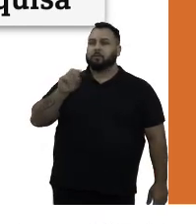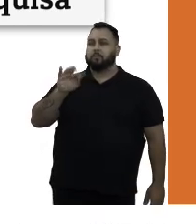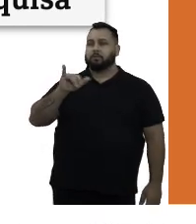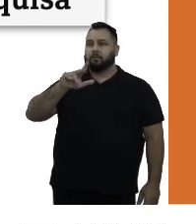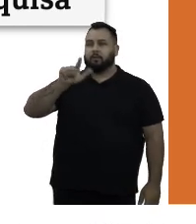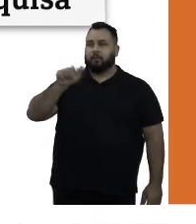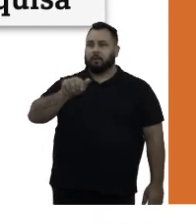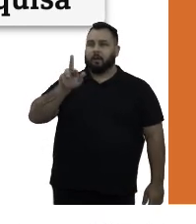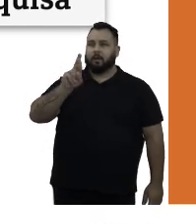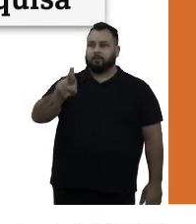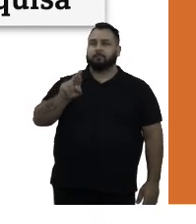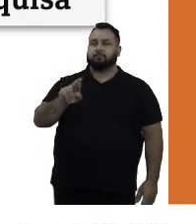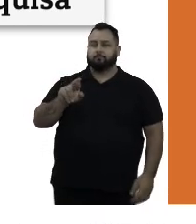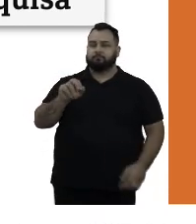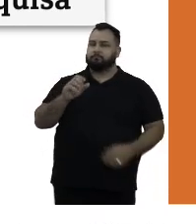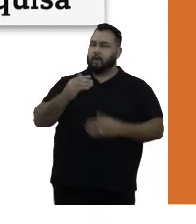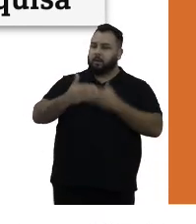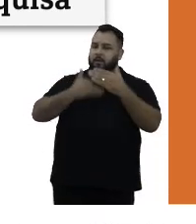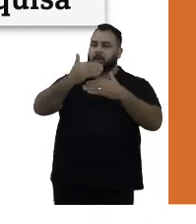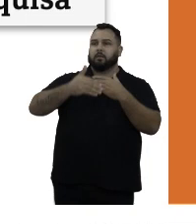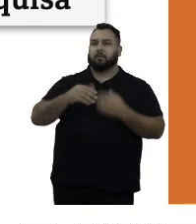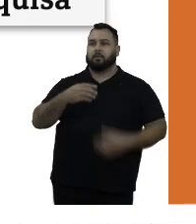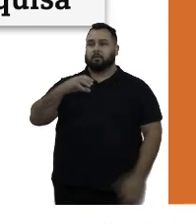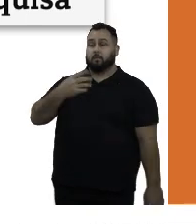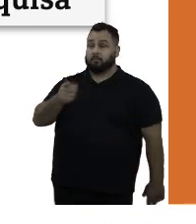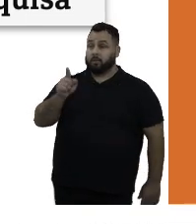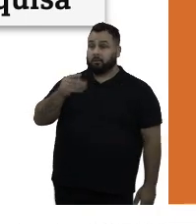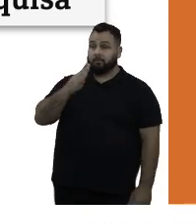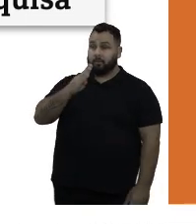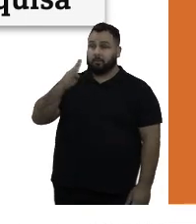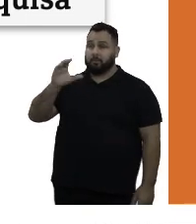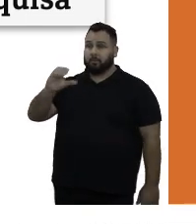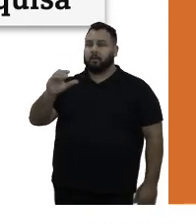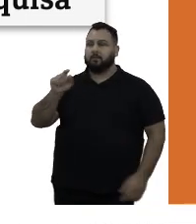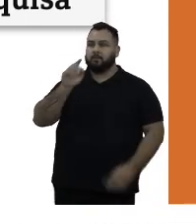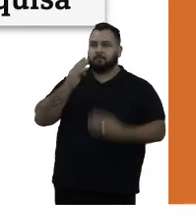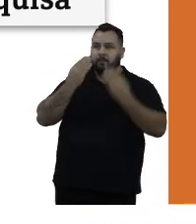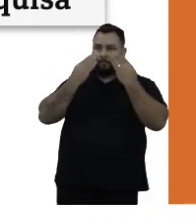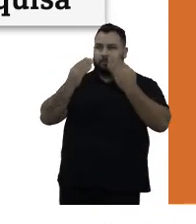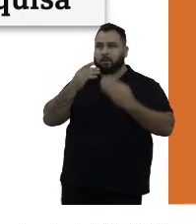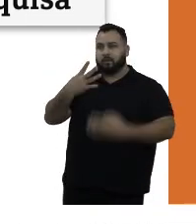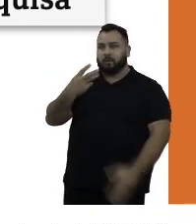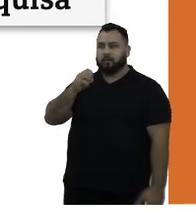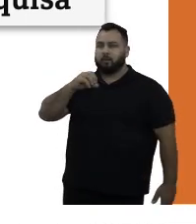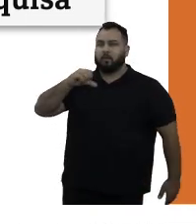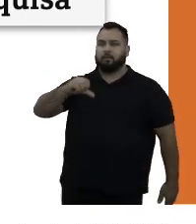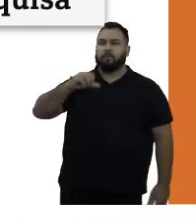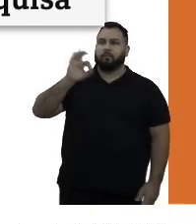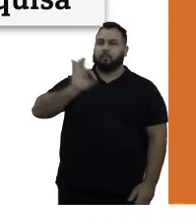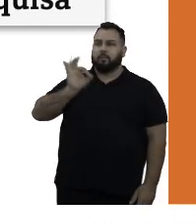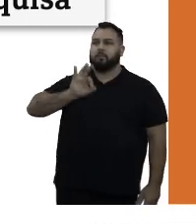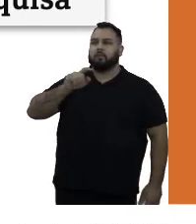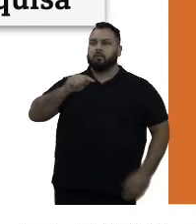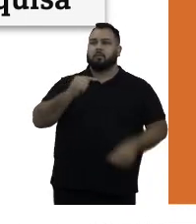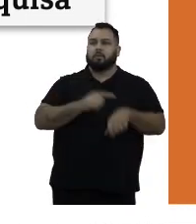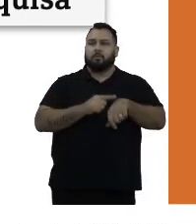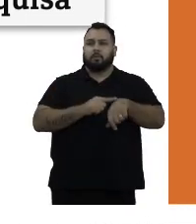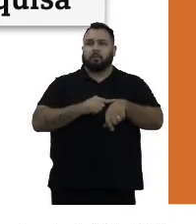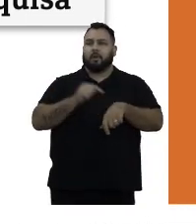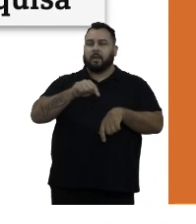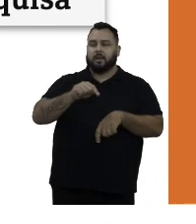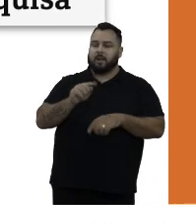para vocês, porque fala que 39% das tarefas domésticas poderão ser automatizadas daqui a uma década, mais ou